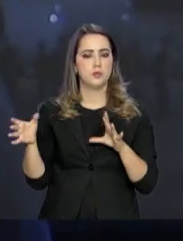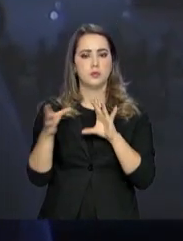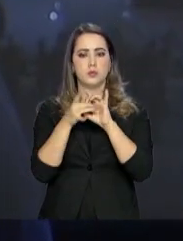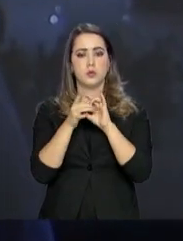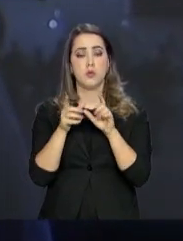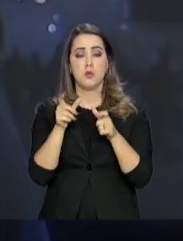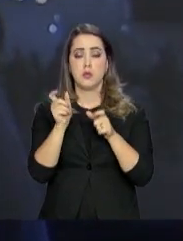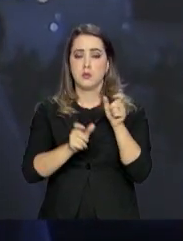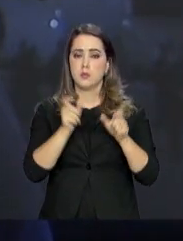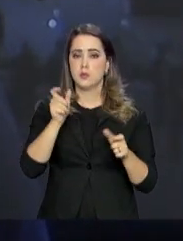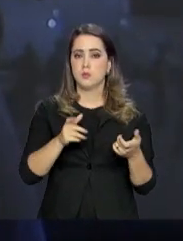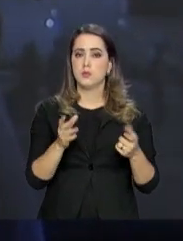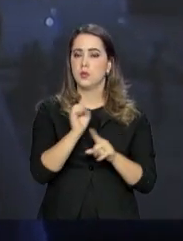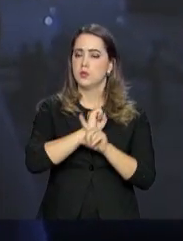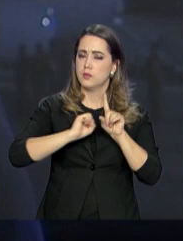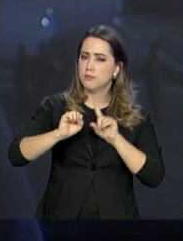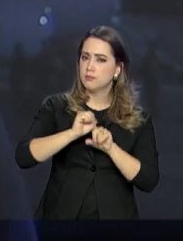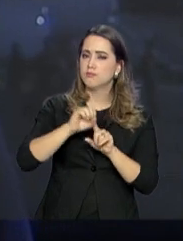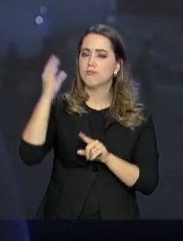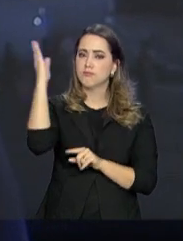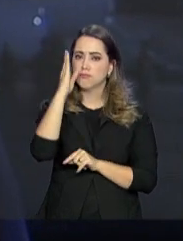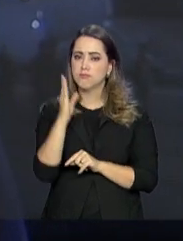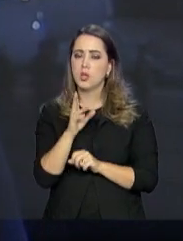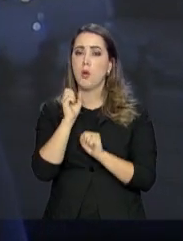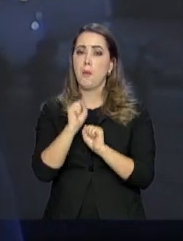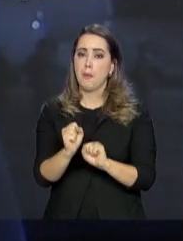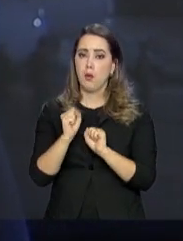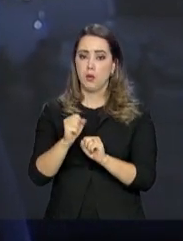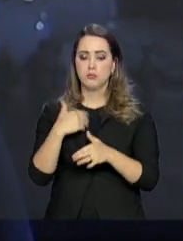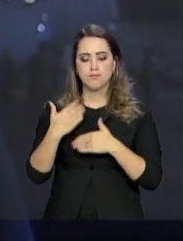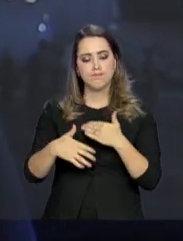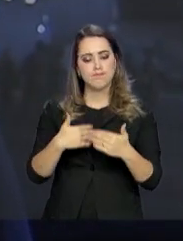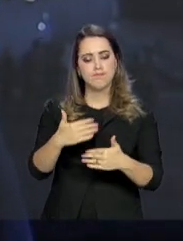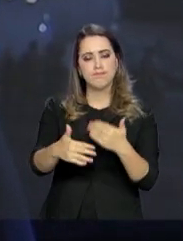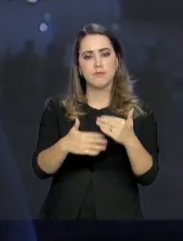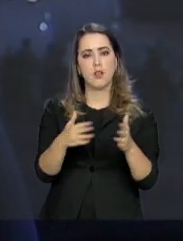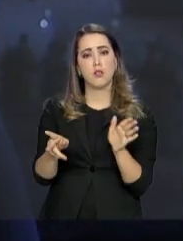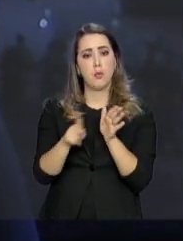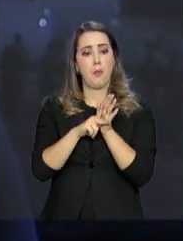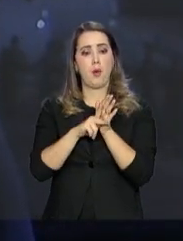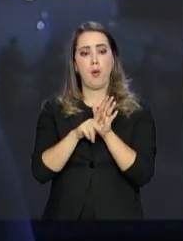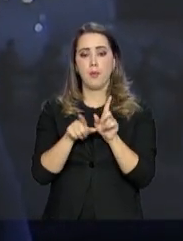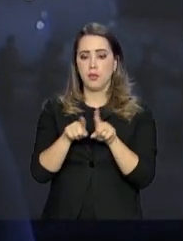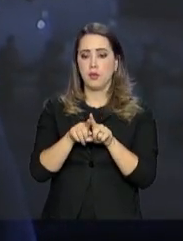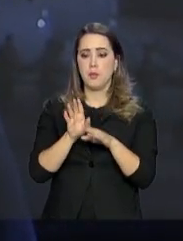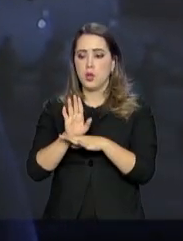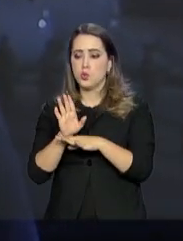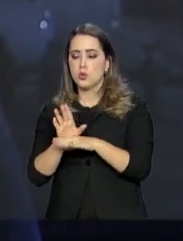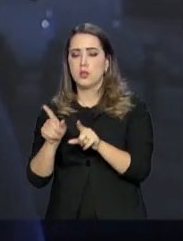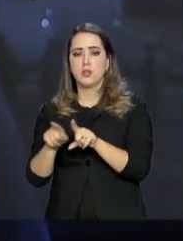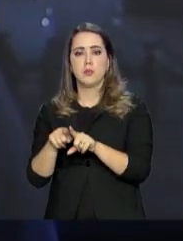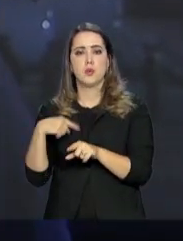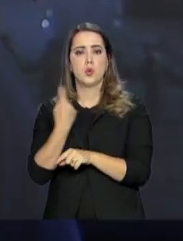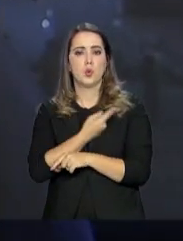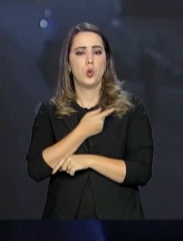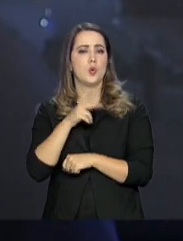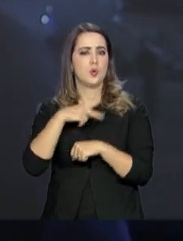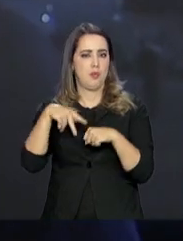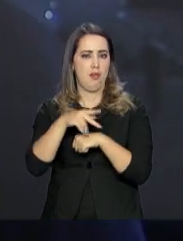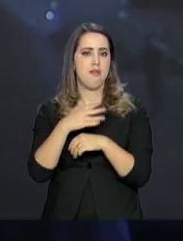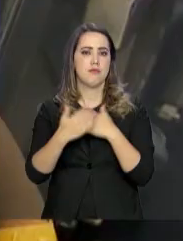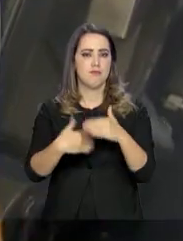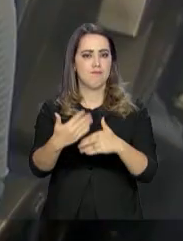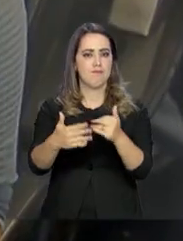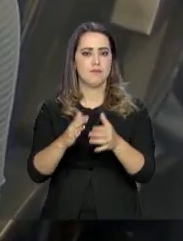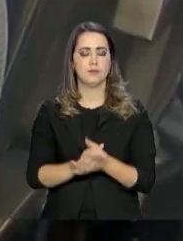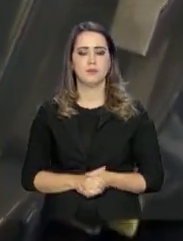dessas pessoas à sociedade brasileira, para que elas possam se desenvolver e desenvolver também, ajudar a desenvolver também o próprio país, o próprio